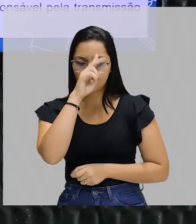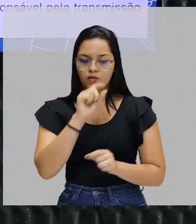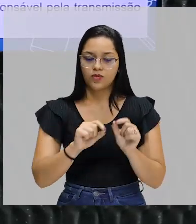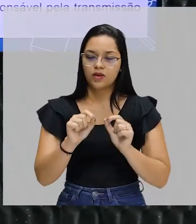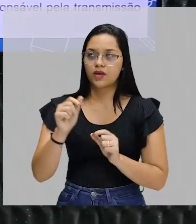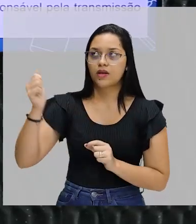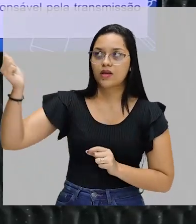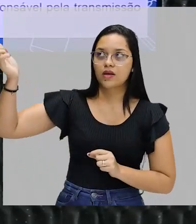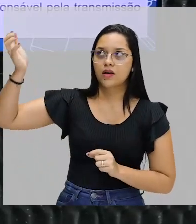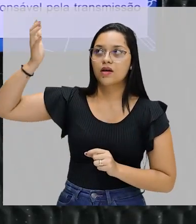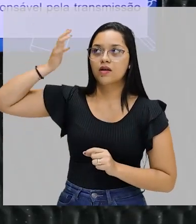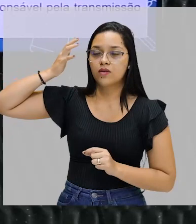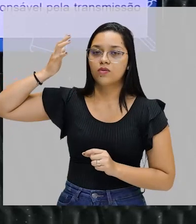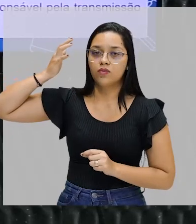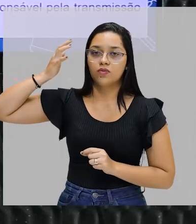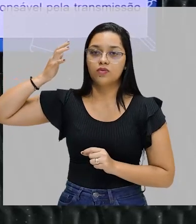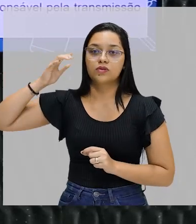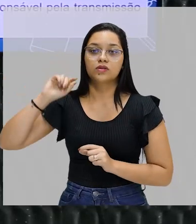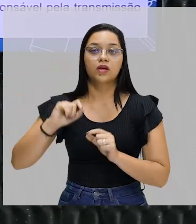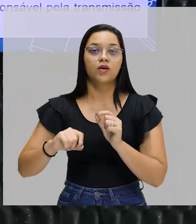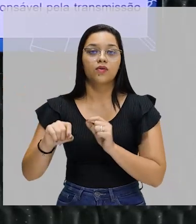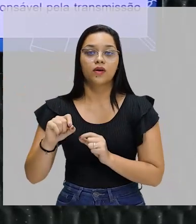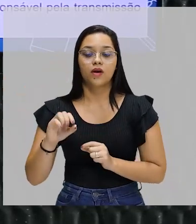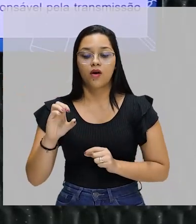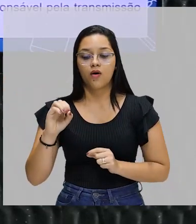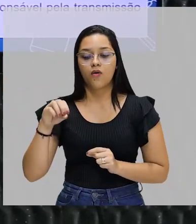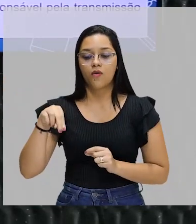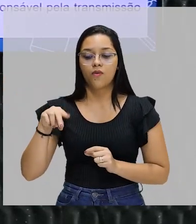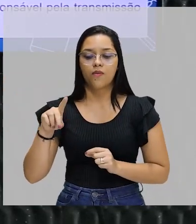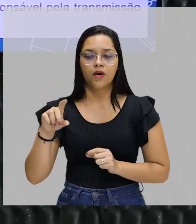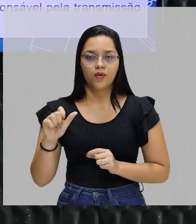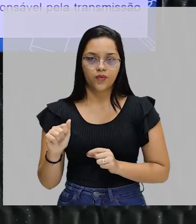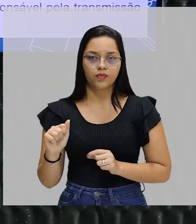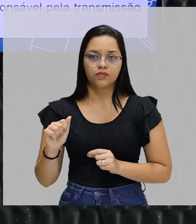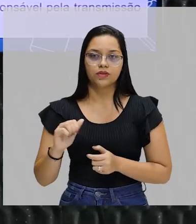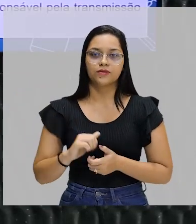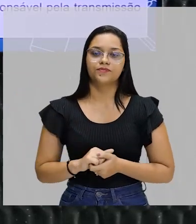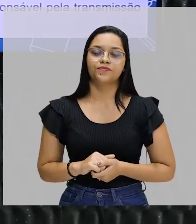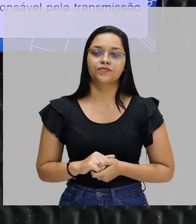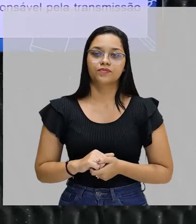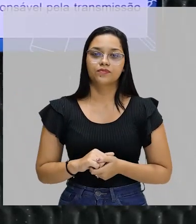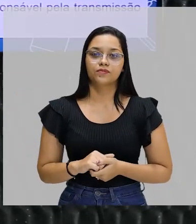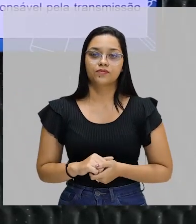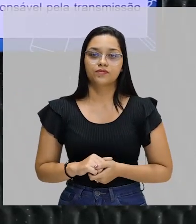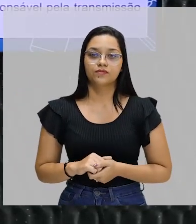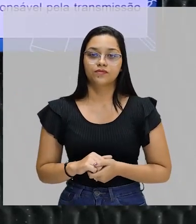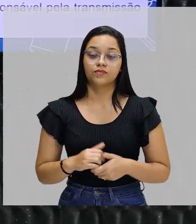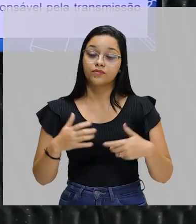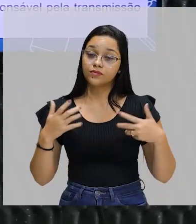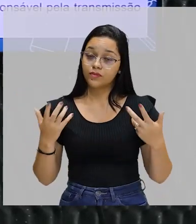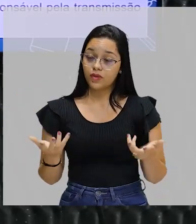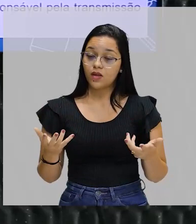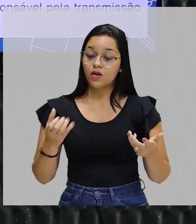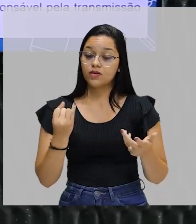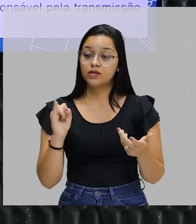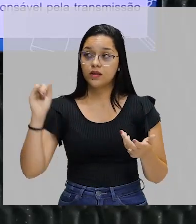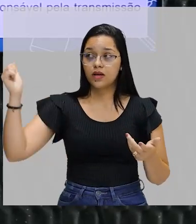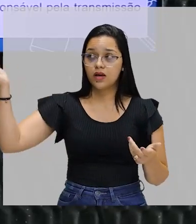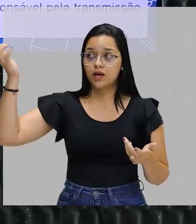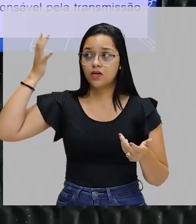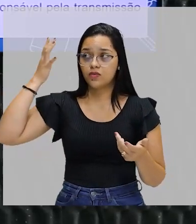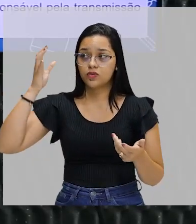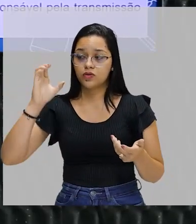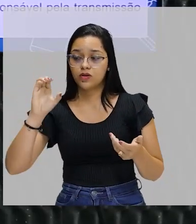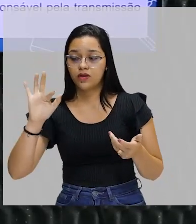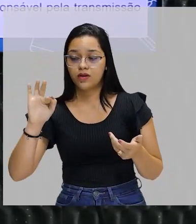luz não é uma onda eletromagnética, tá ok? Então, se a luz é composta